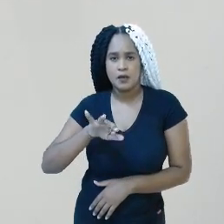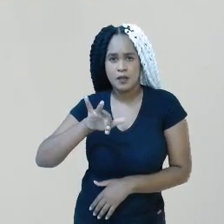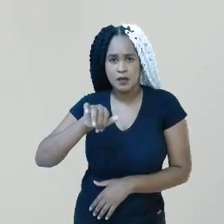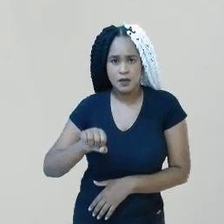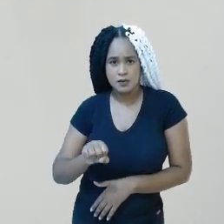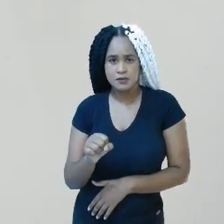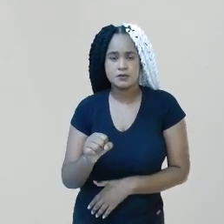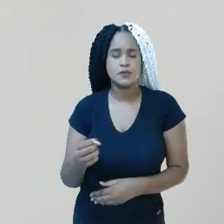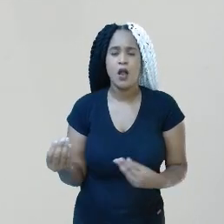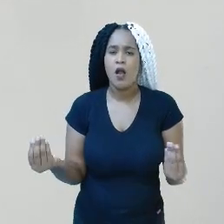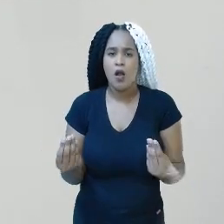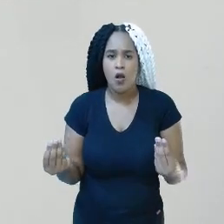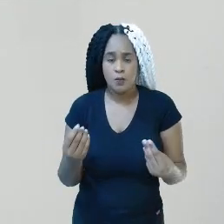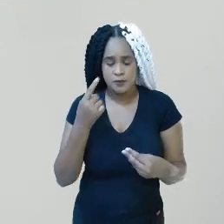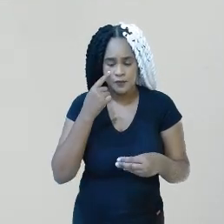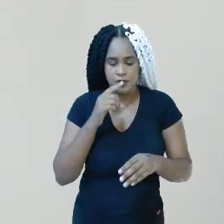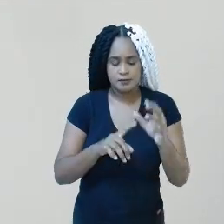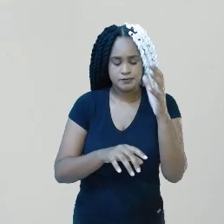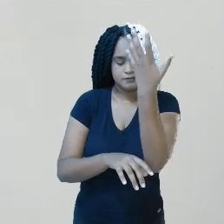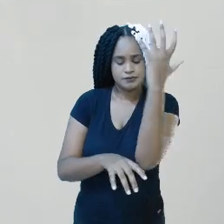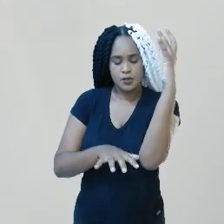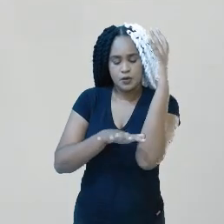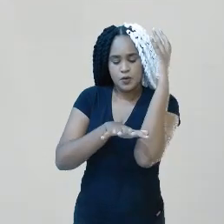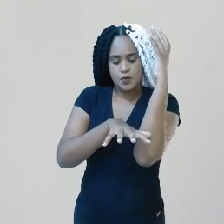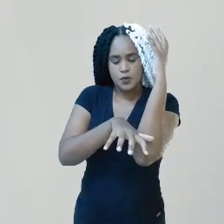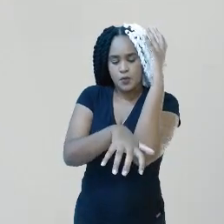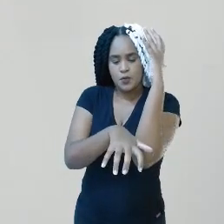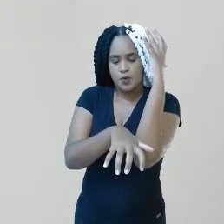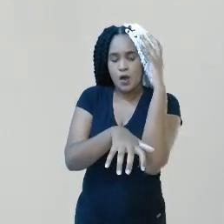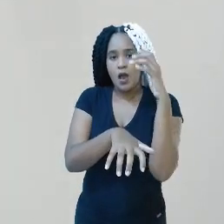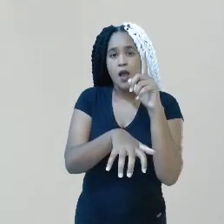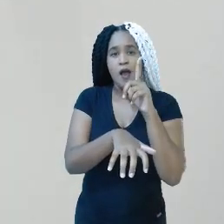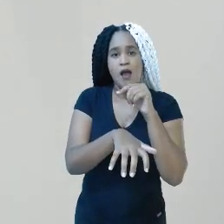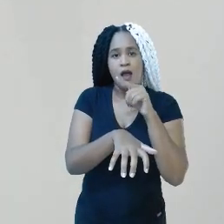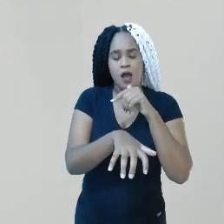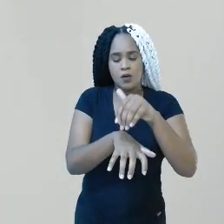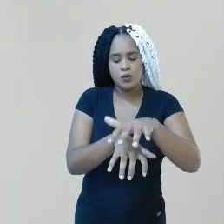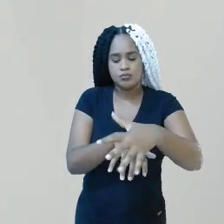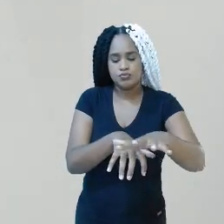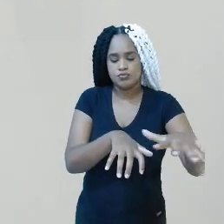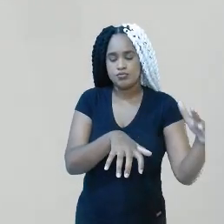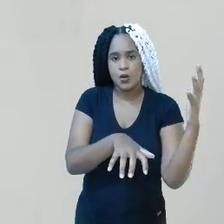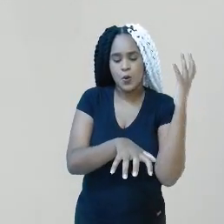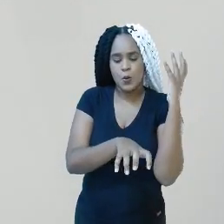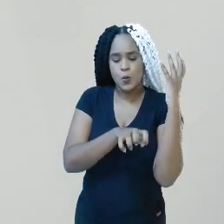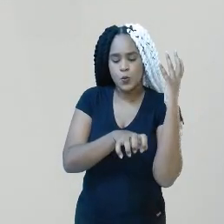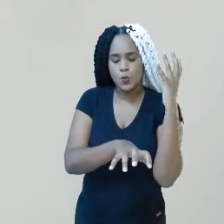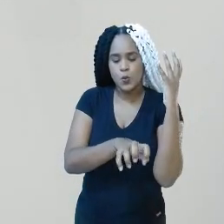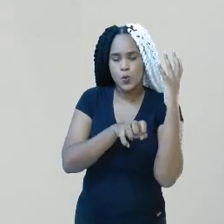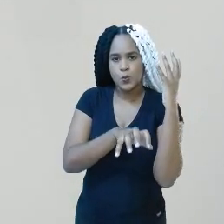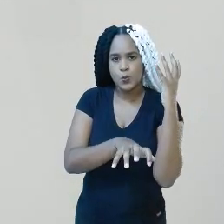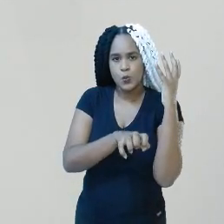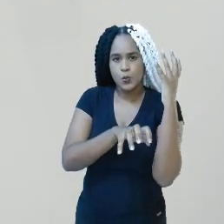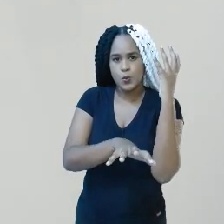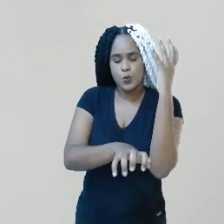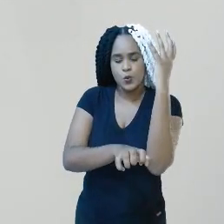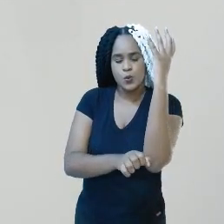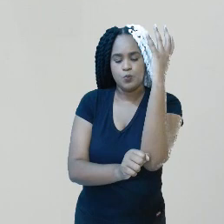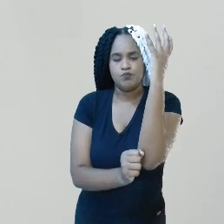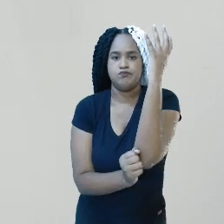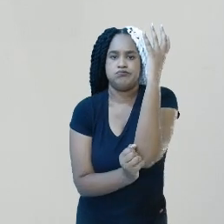acaba percorrendo pelo caule até as folhas em forma de seiva, que é chamada de